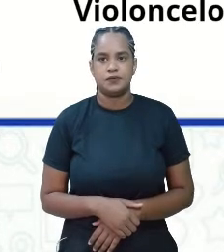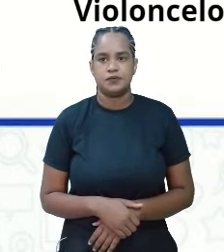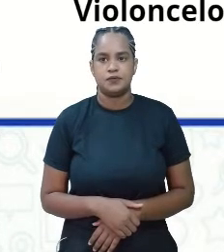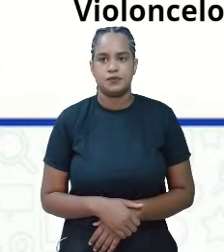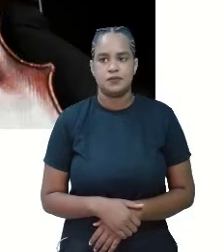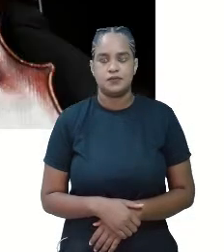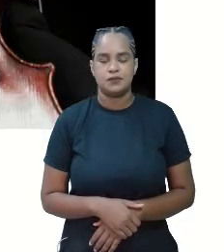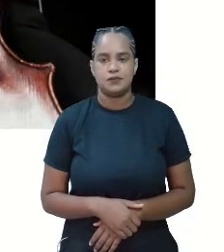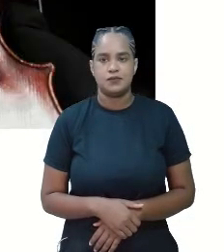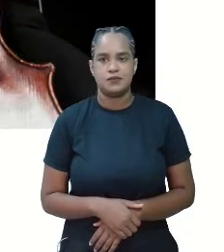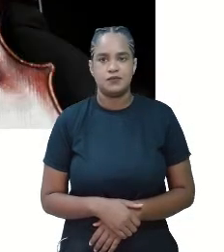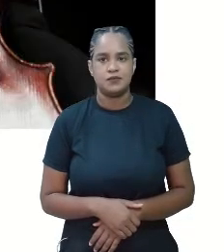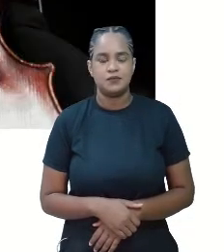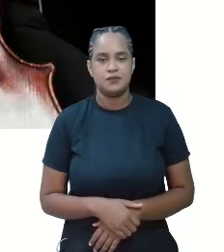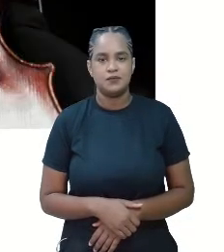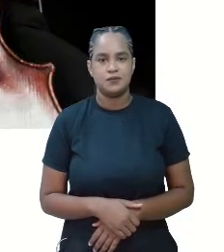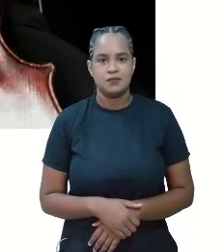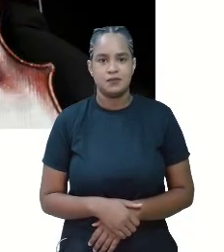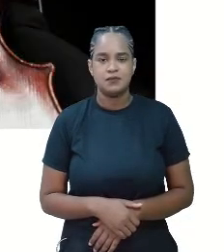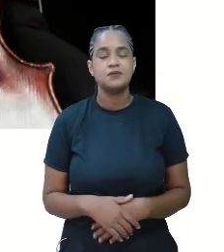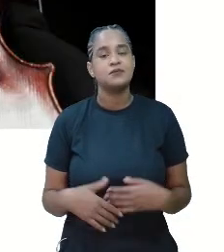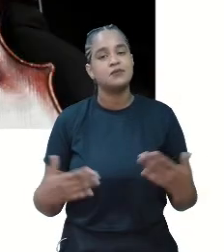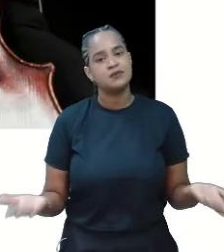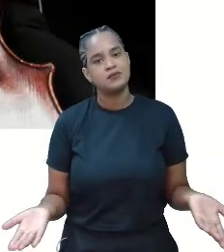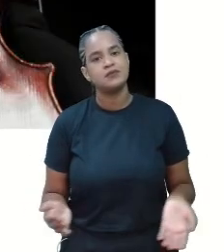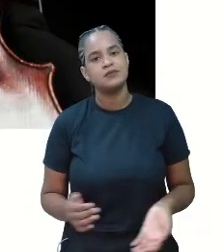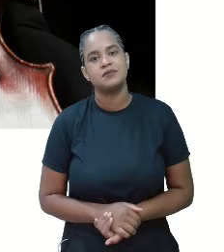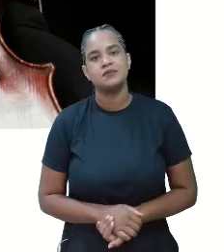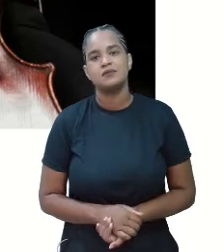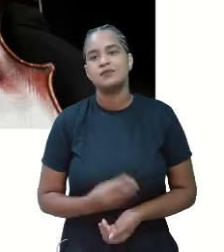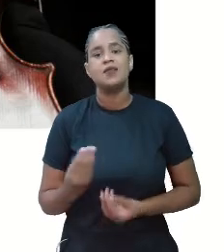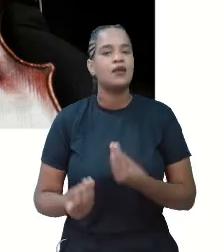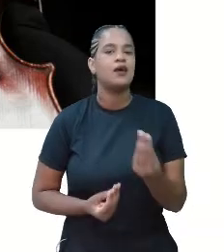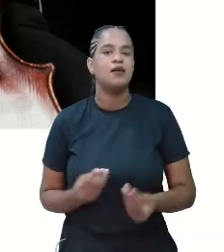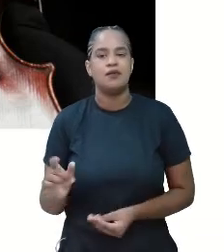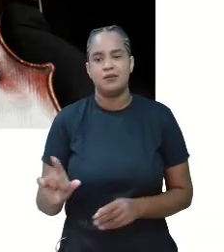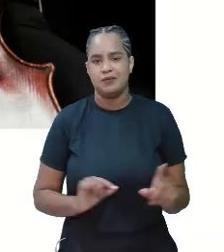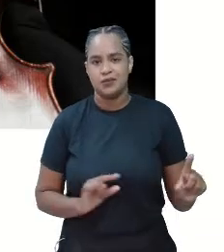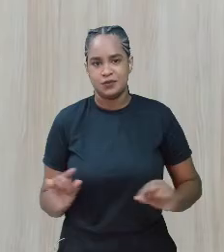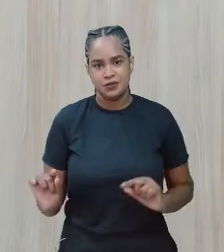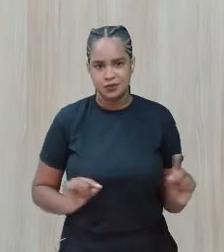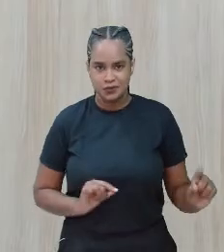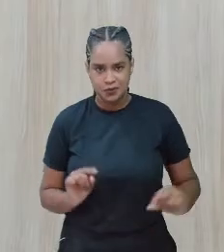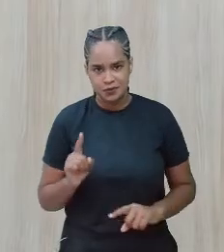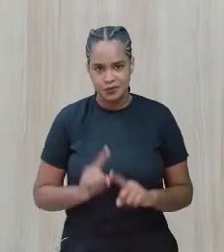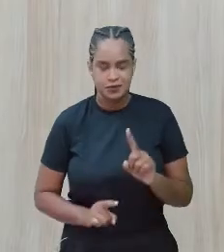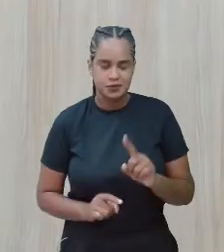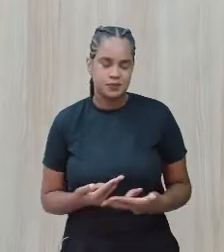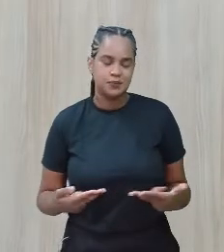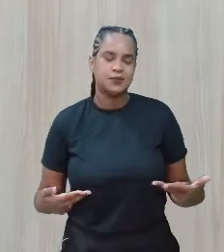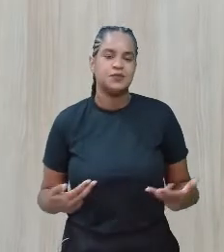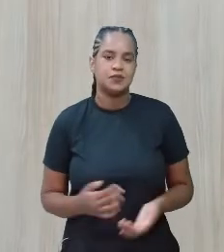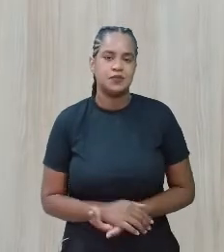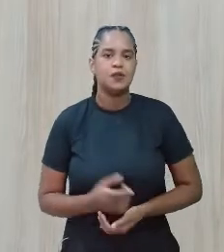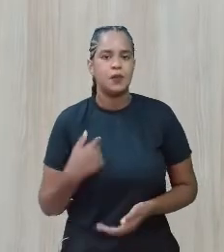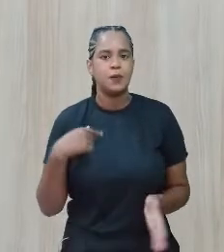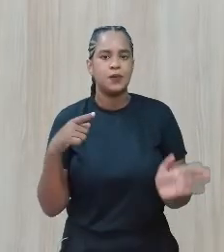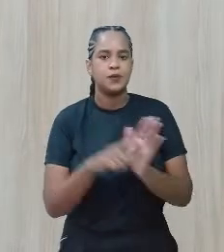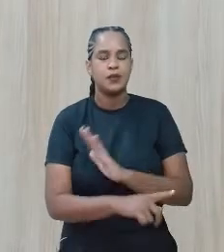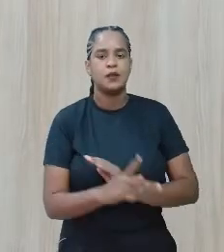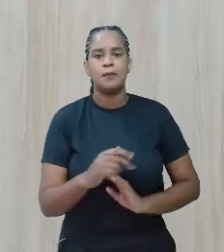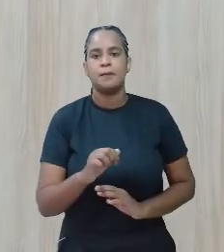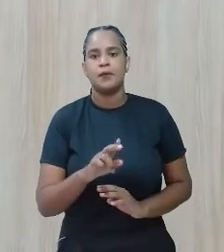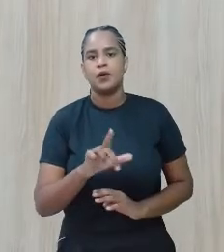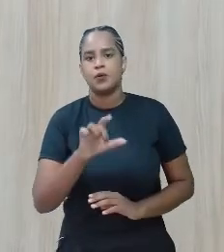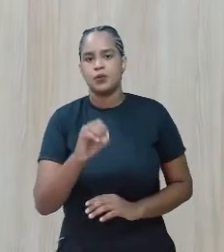E a variedade é grande. E aí, como é que a gente escolhe um instrumento para tocar? Eu perguntei isso a Paulo. Vamos ver o que é que ele